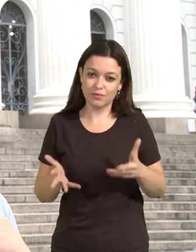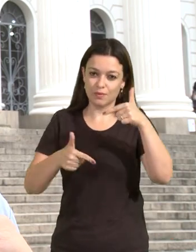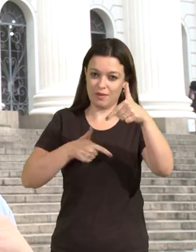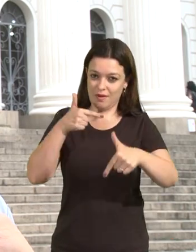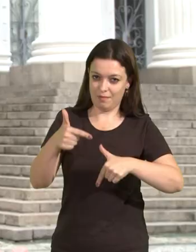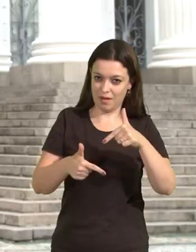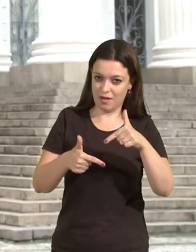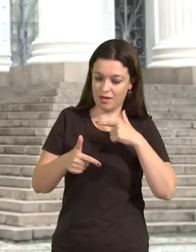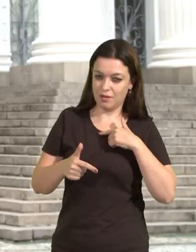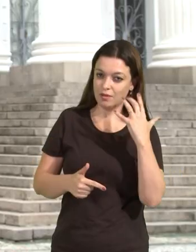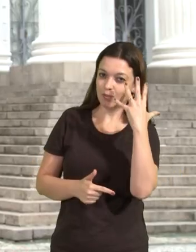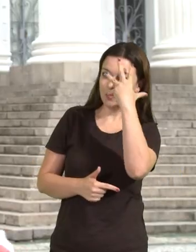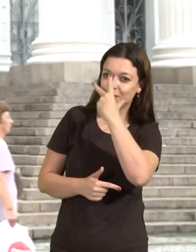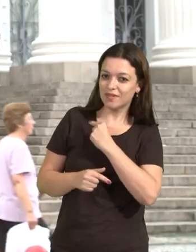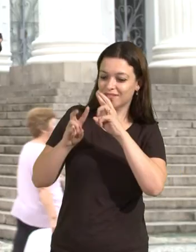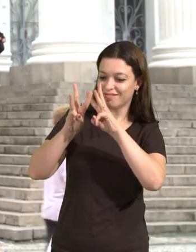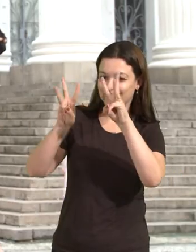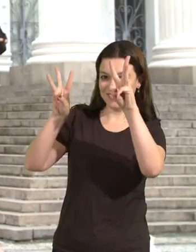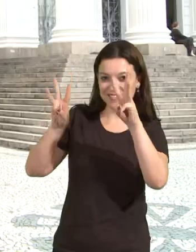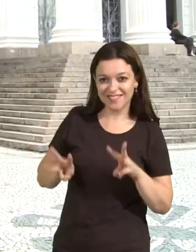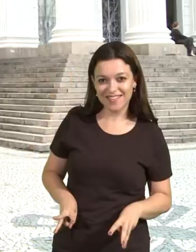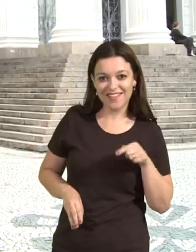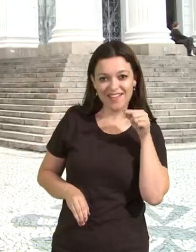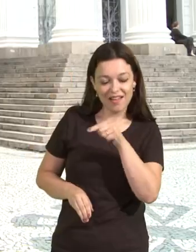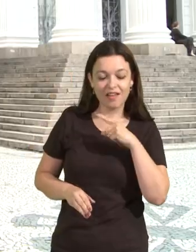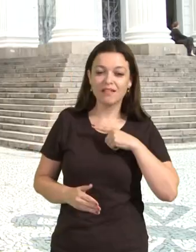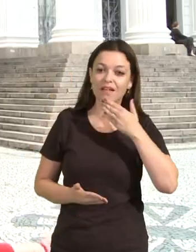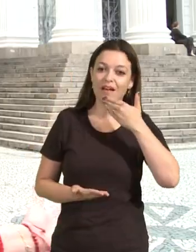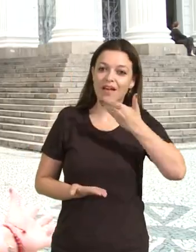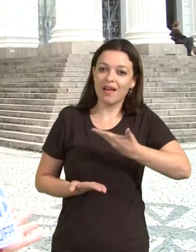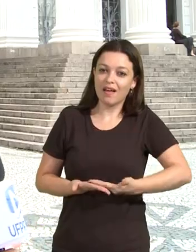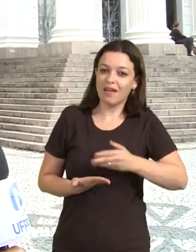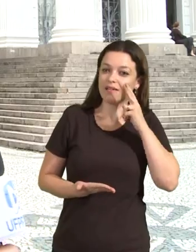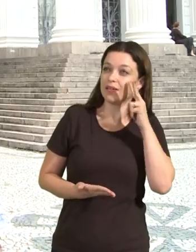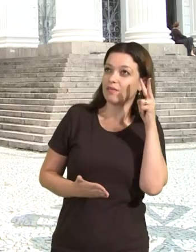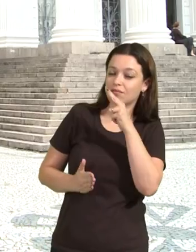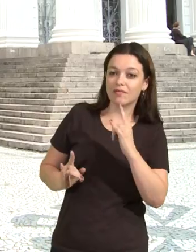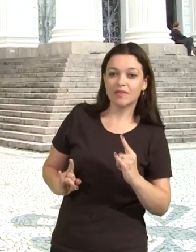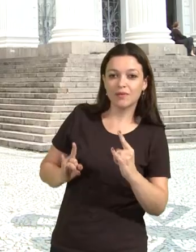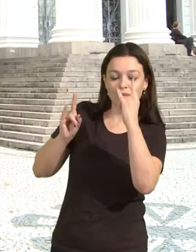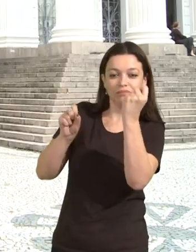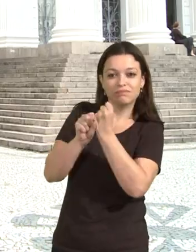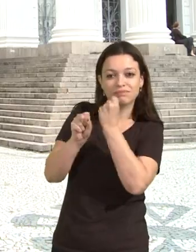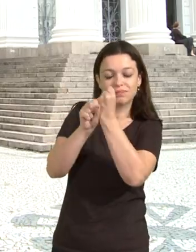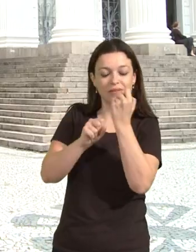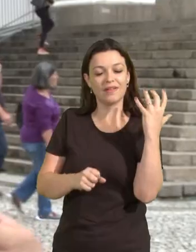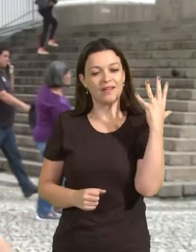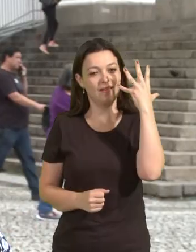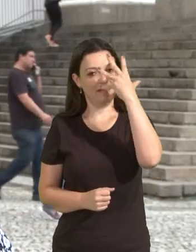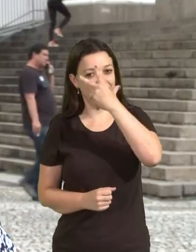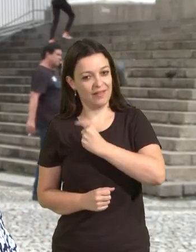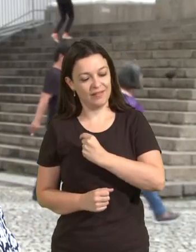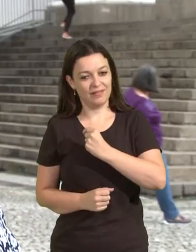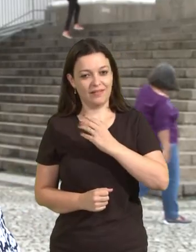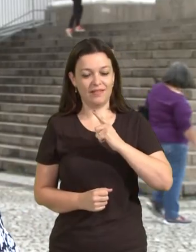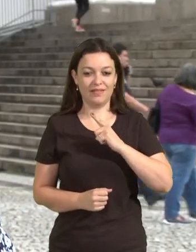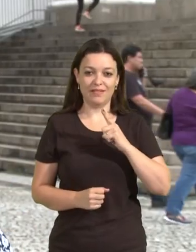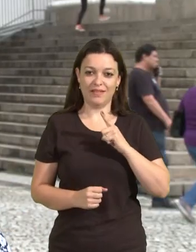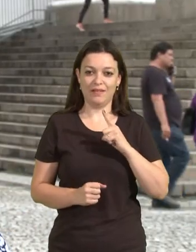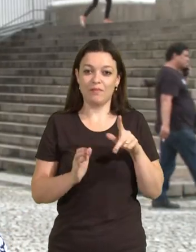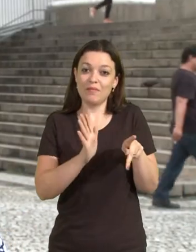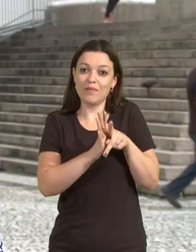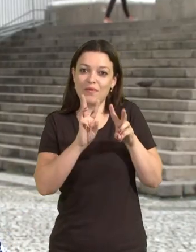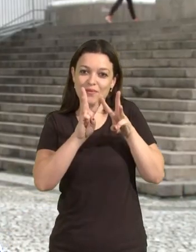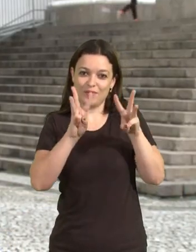incentiva o trabalho. Prédio muito bacana, muito bonito. Estou muito surpreendida de ver essa estrutura tão maravilhosa. É muito lindo o